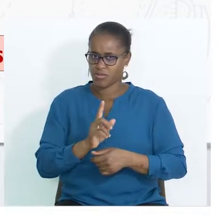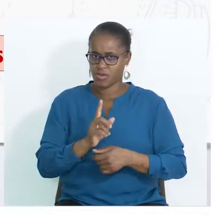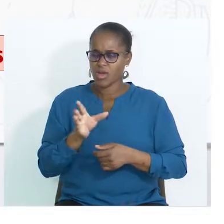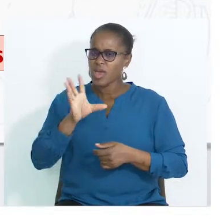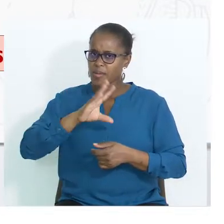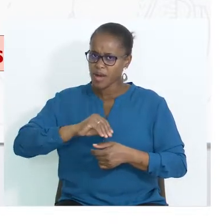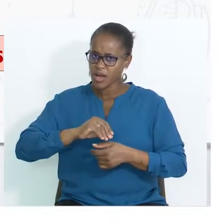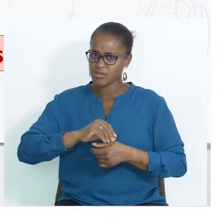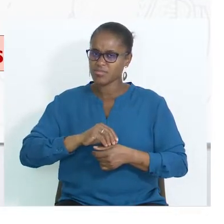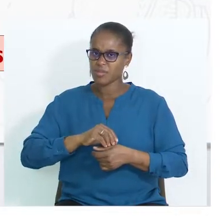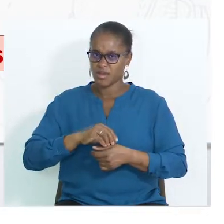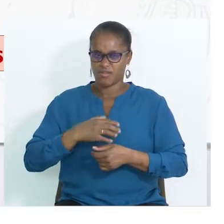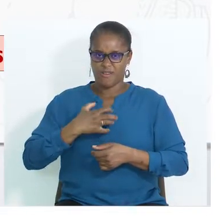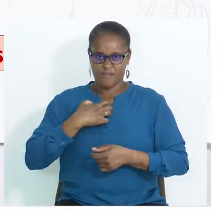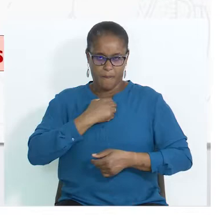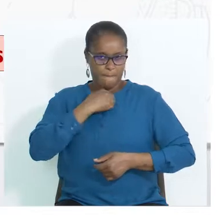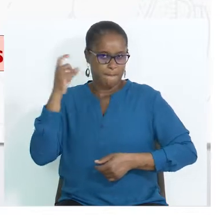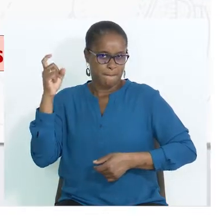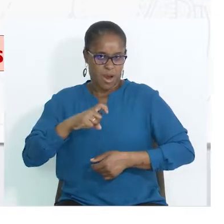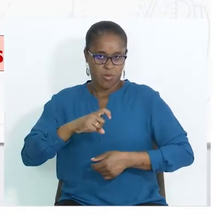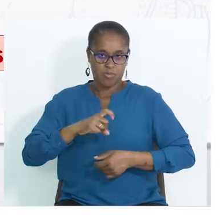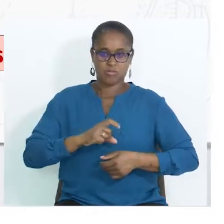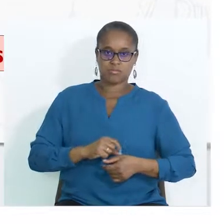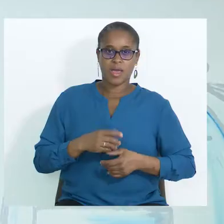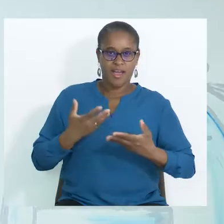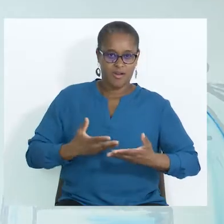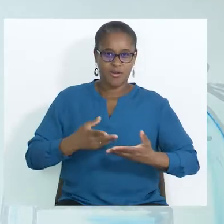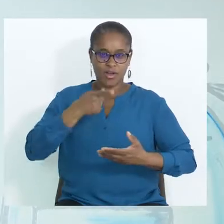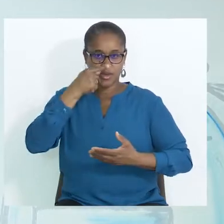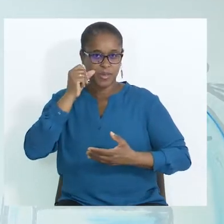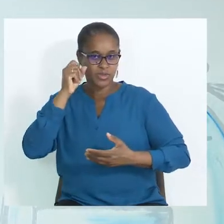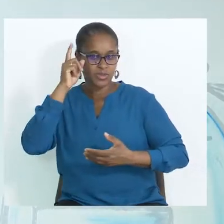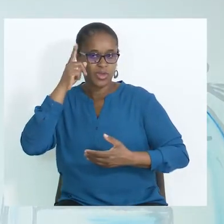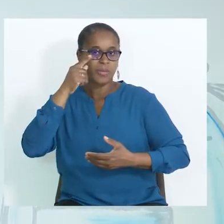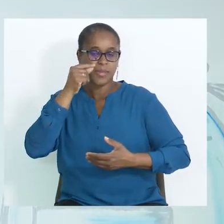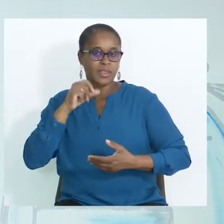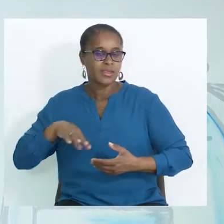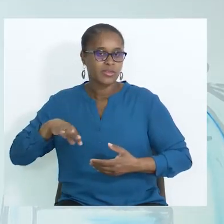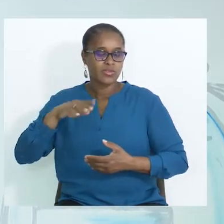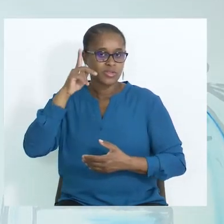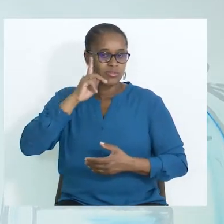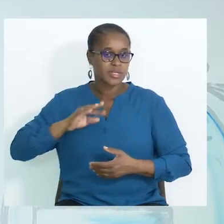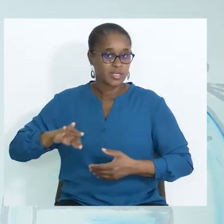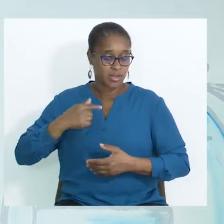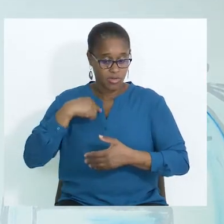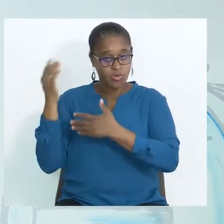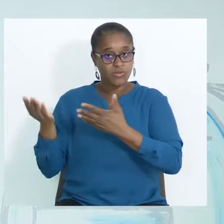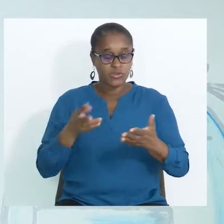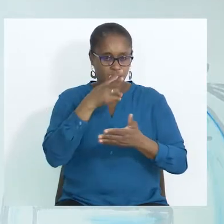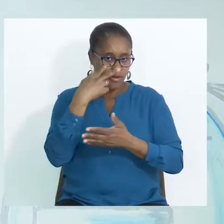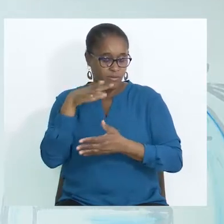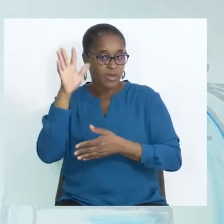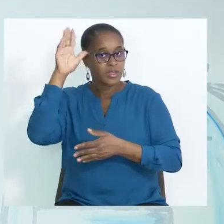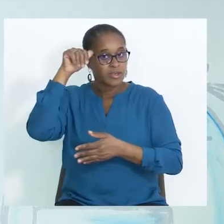eles são Furiosos eles são maus agora Minhas meninas e não os meninos Eu vos convido